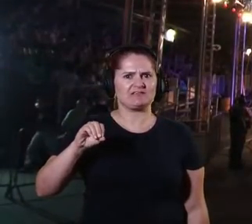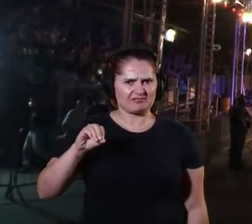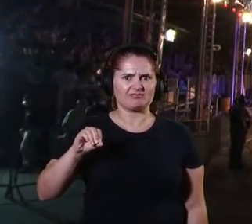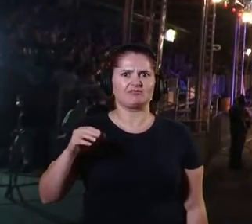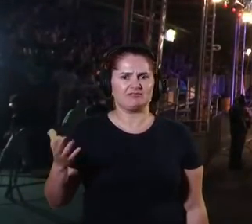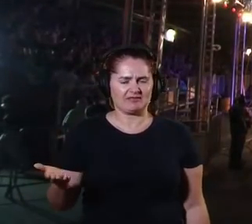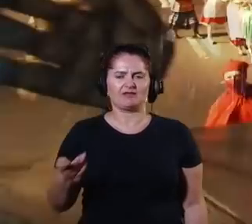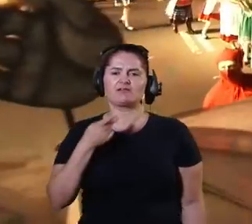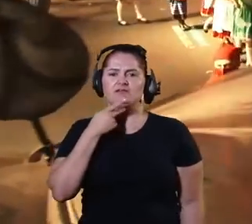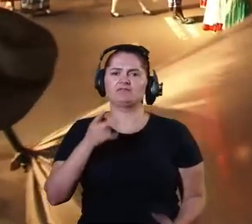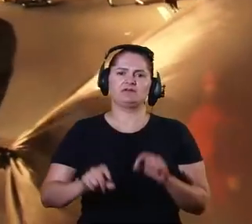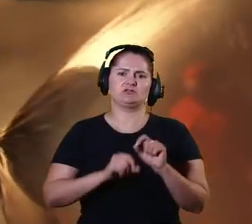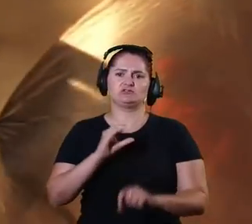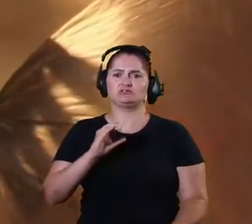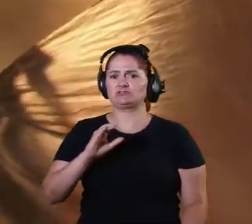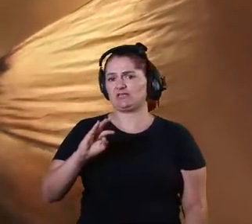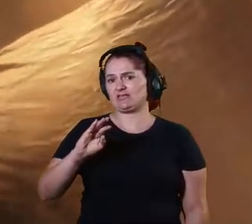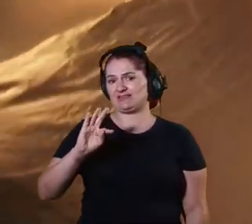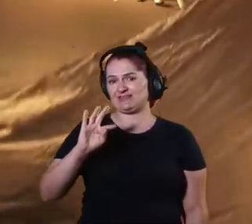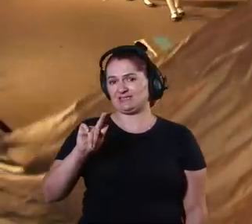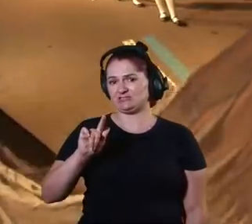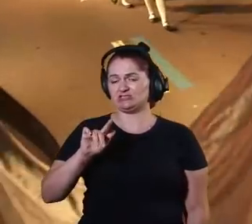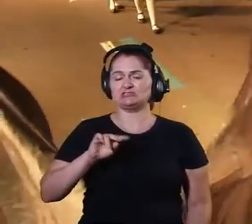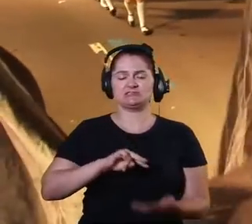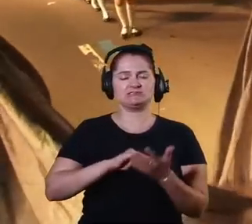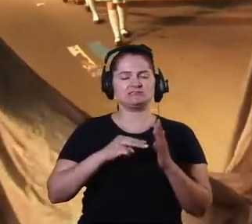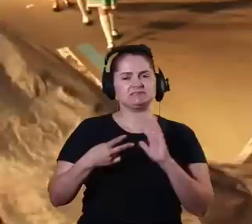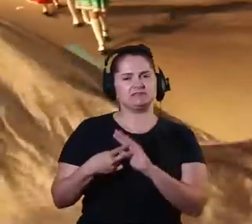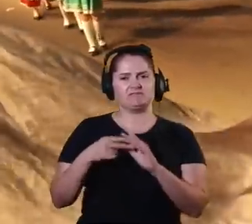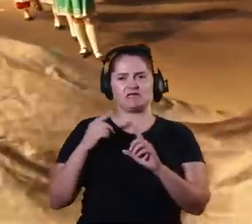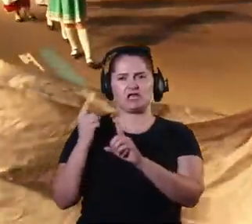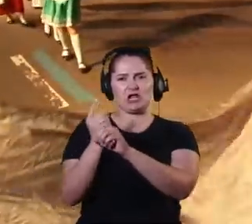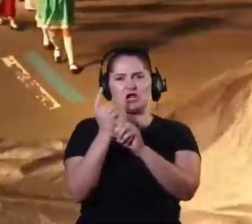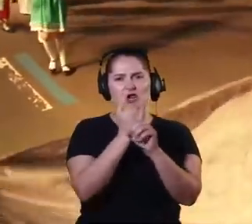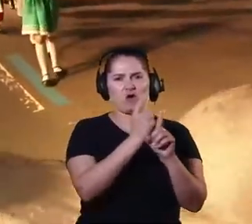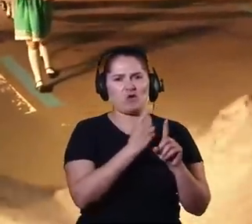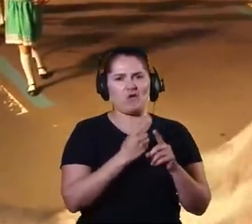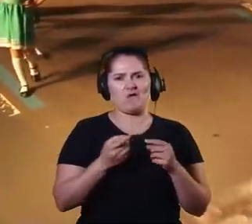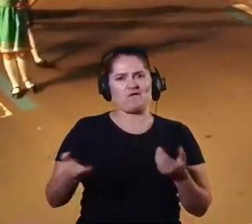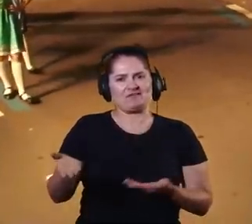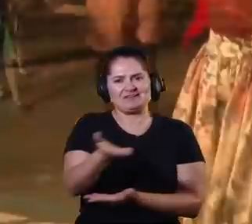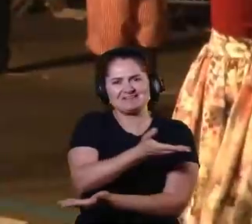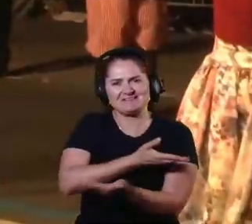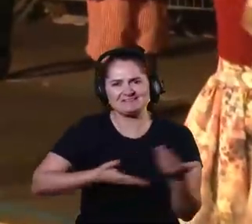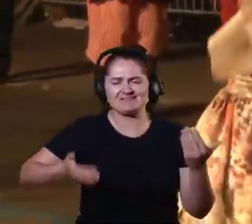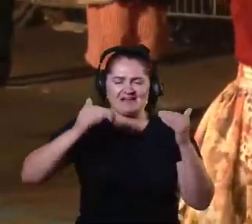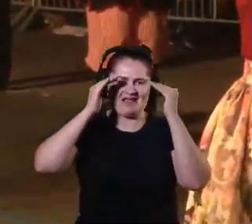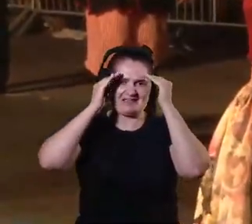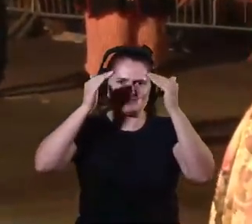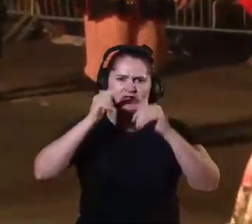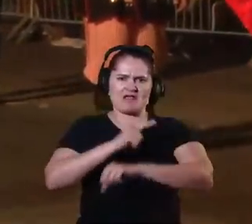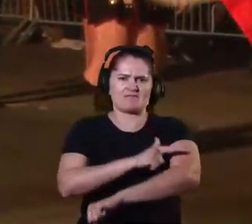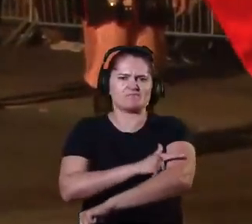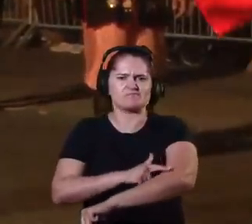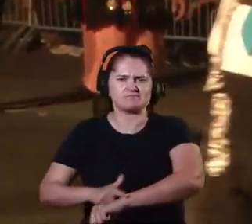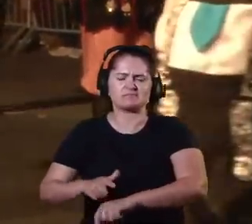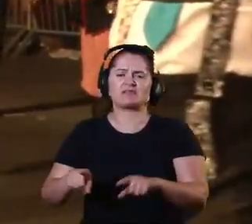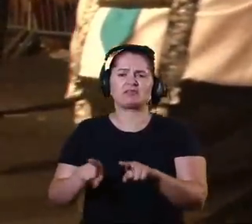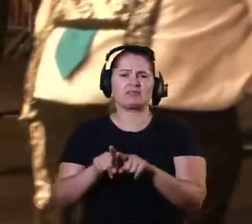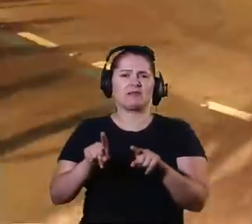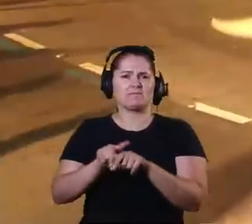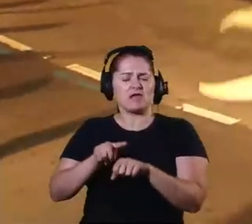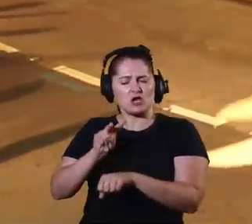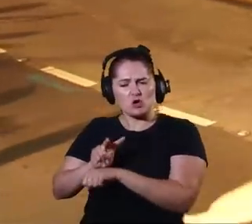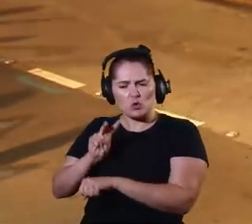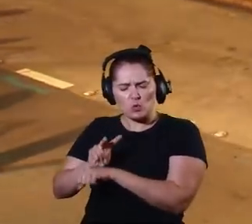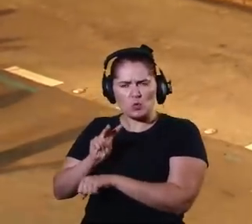né, é falar de encontro, de confraternização, de lugar de respeito, de educação e de muita preservação da cultura, mas levada